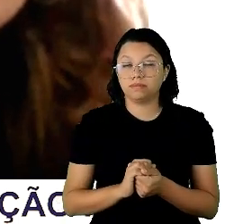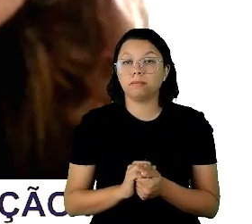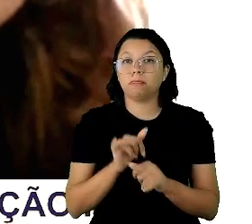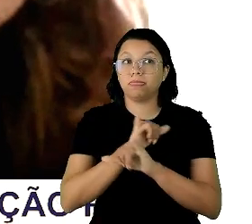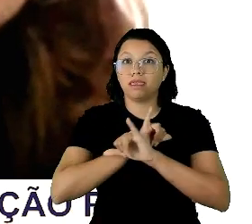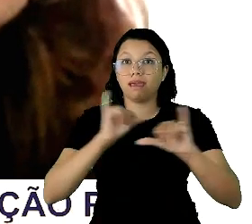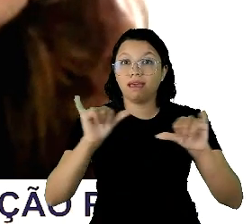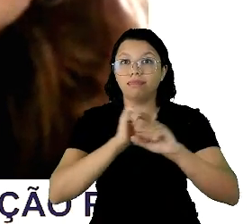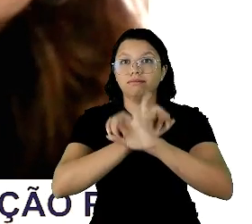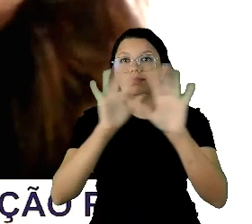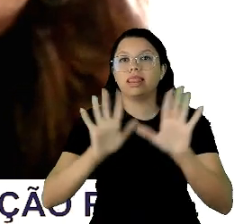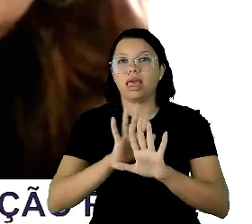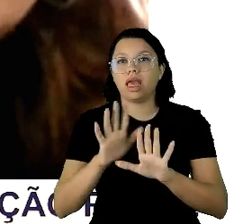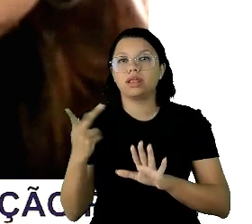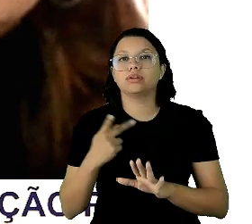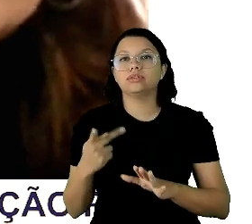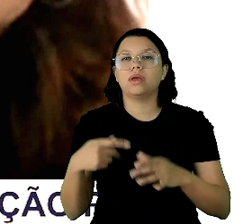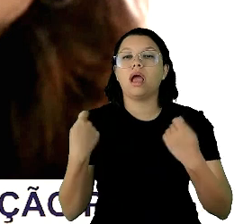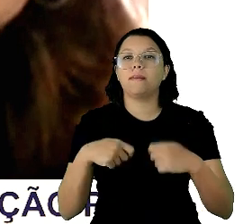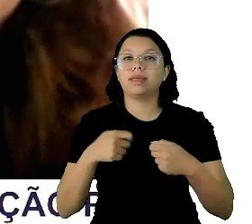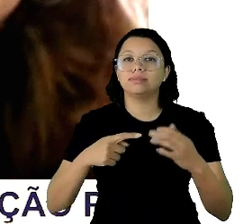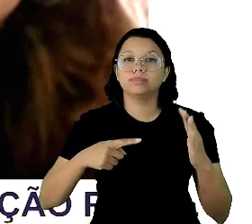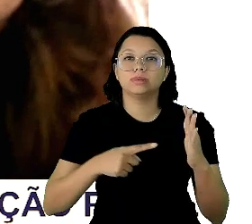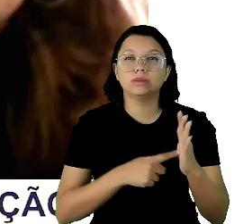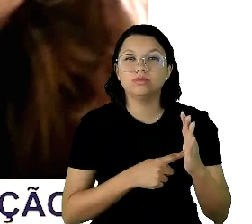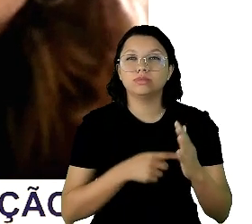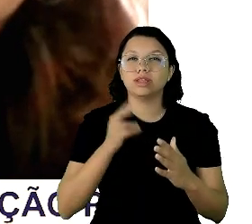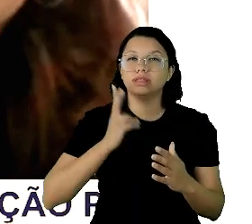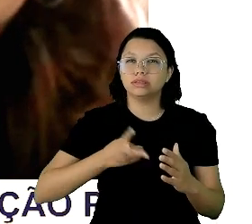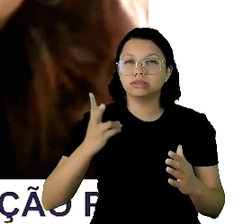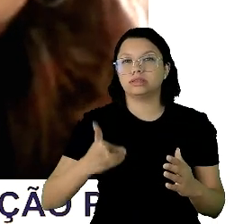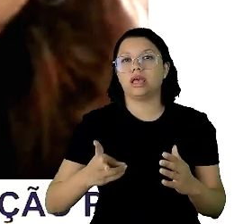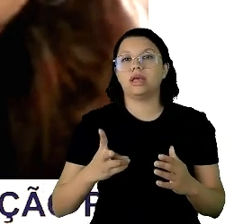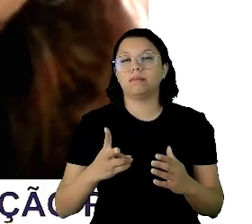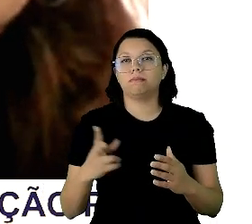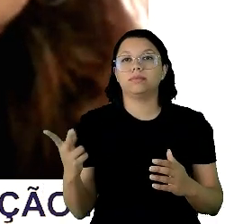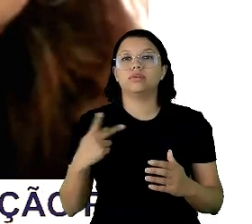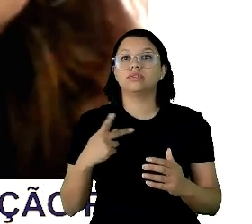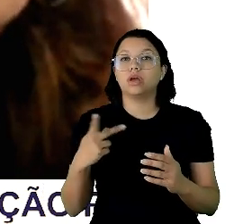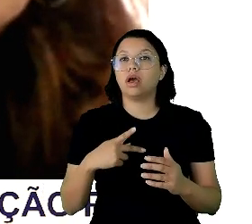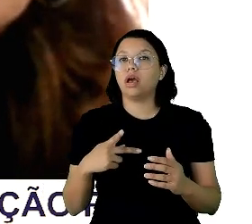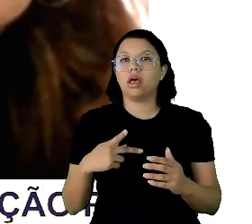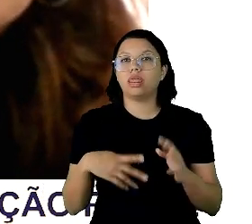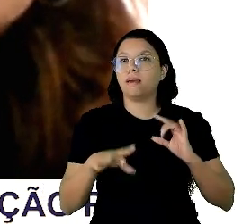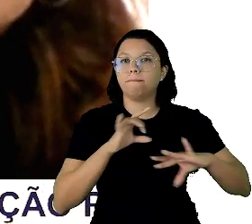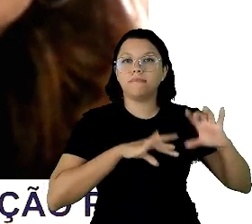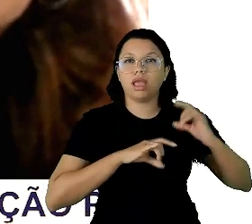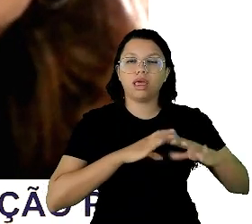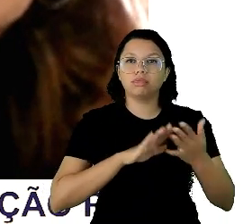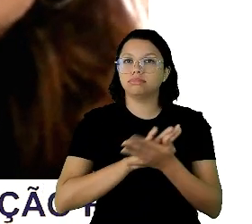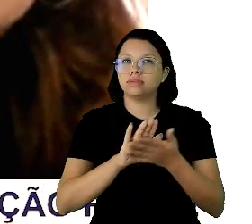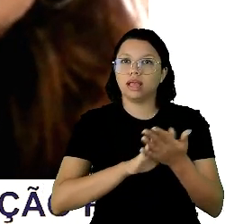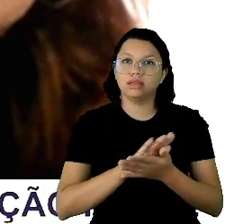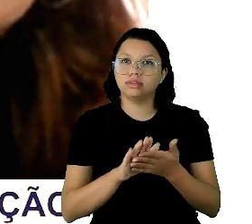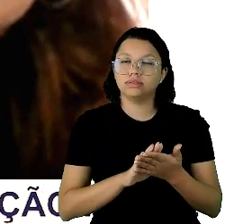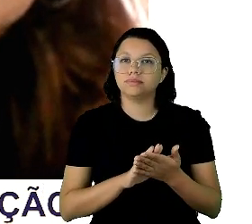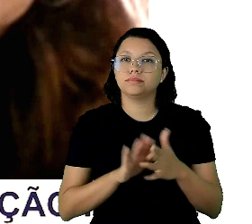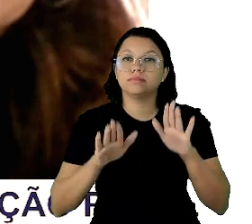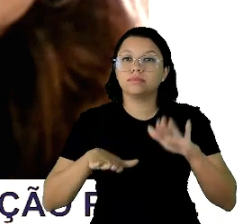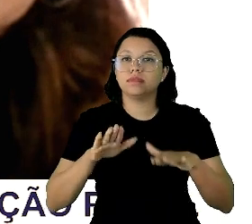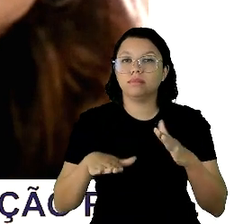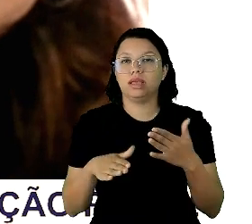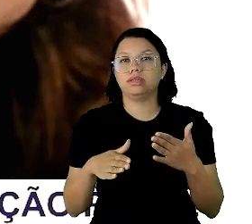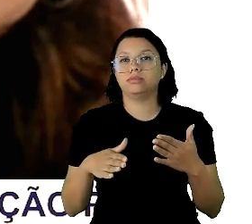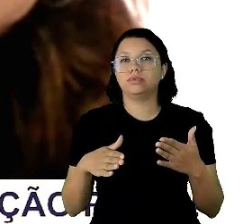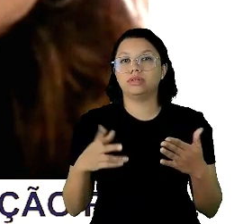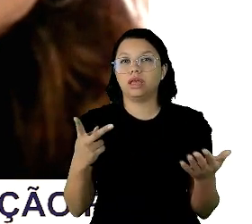devemos denunciar sempre, que nós não devemos nos amedrontar e que, mesmo diante de dificuldades,